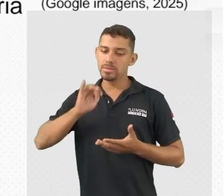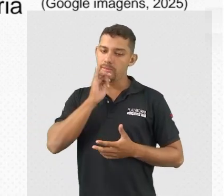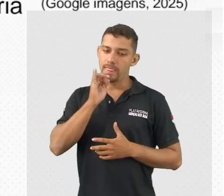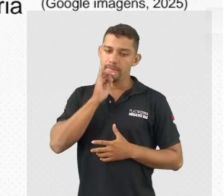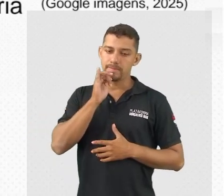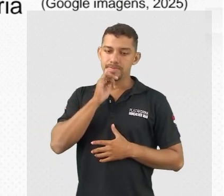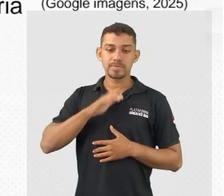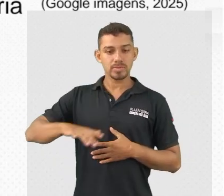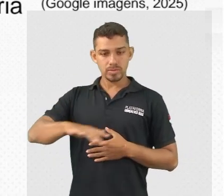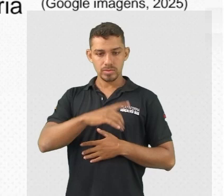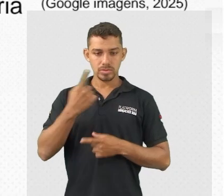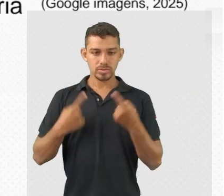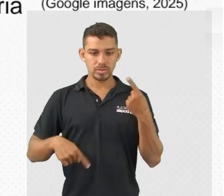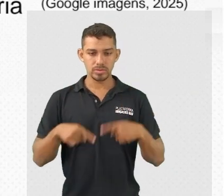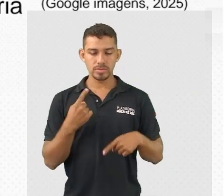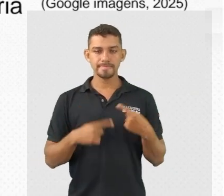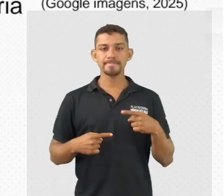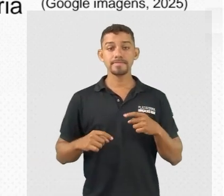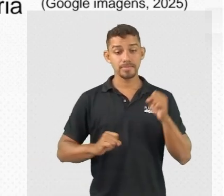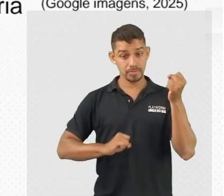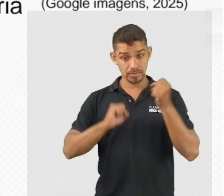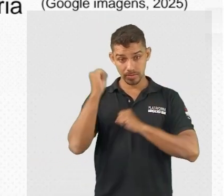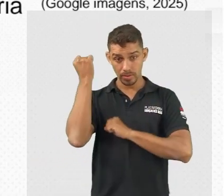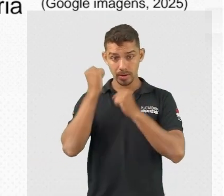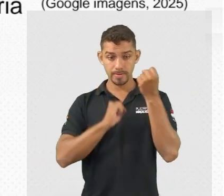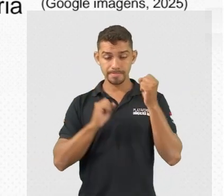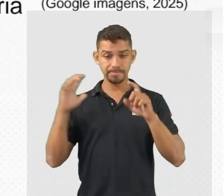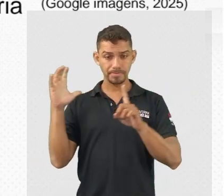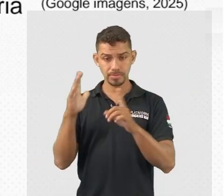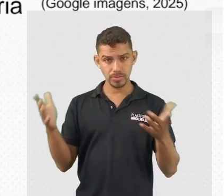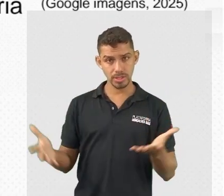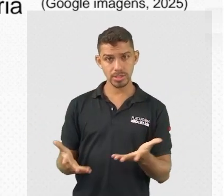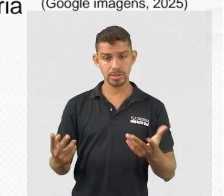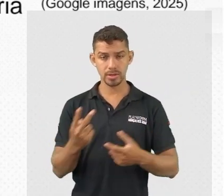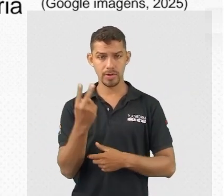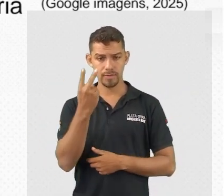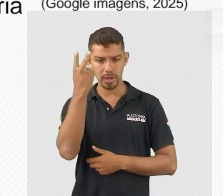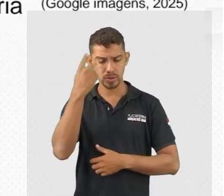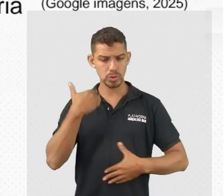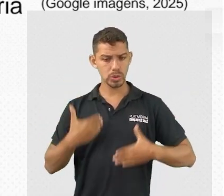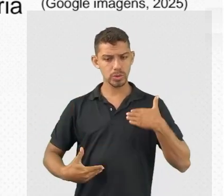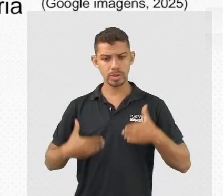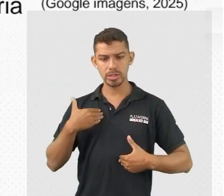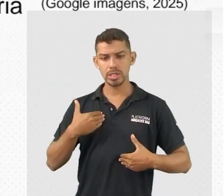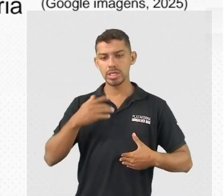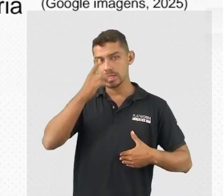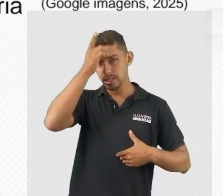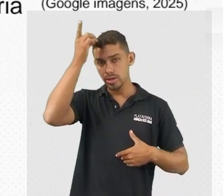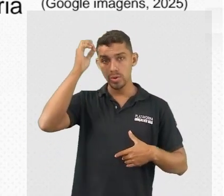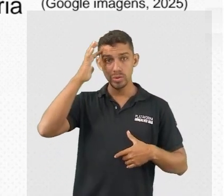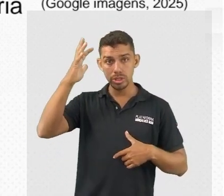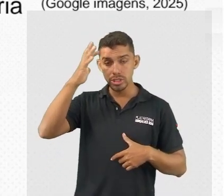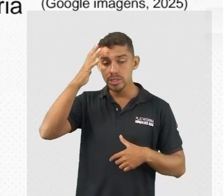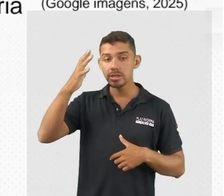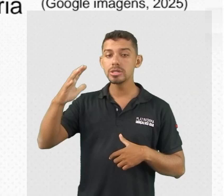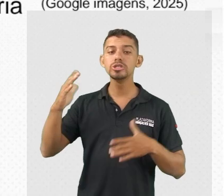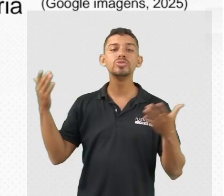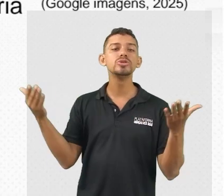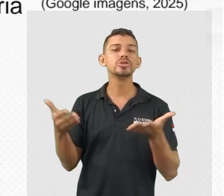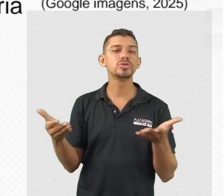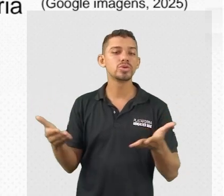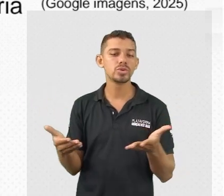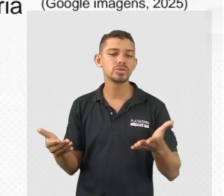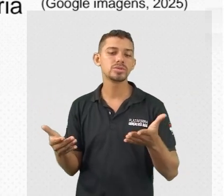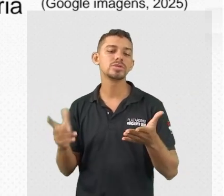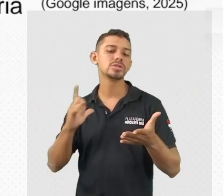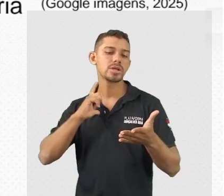no campo político, essa indústria influencia valores, comportamentos e ideologias. Então, nos dias de hoje, a